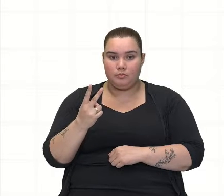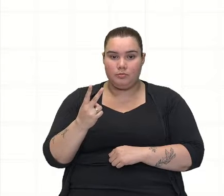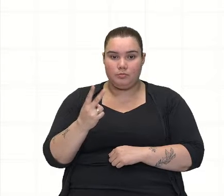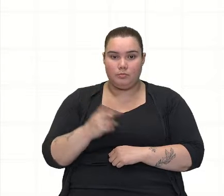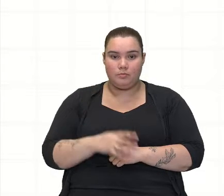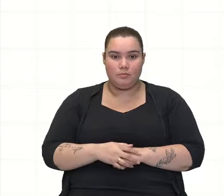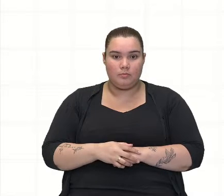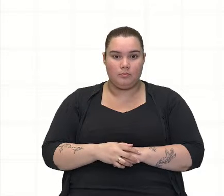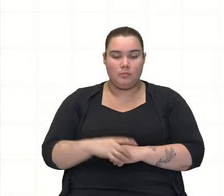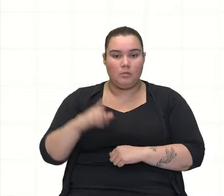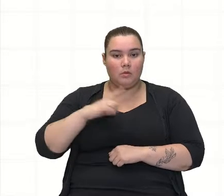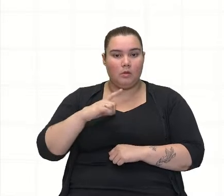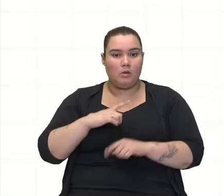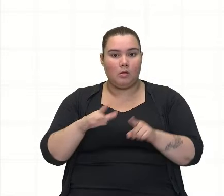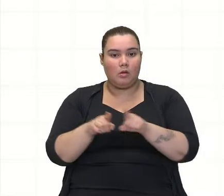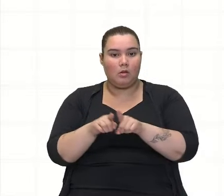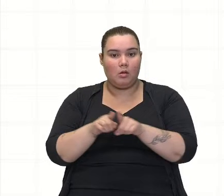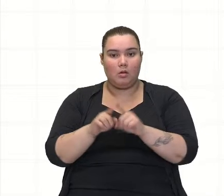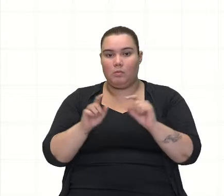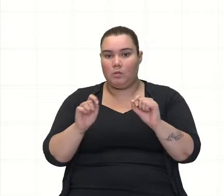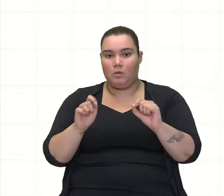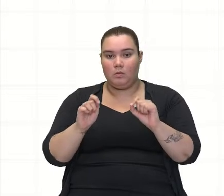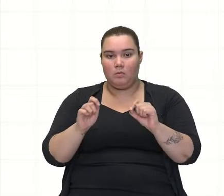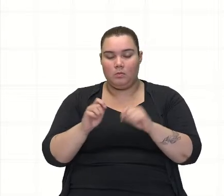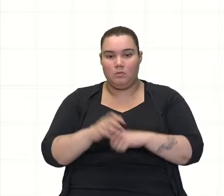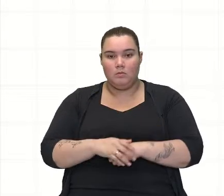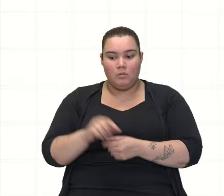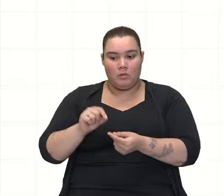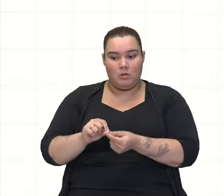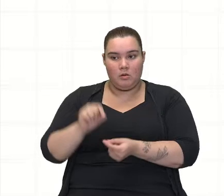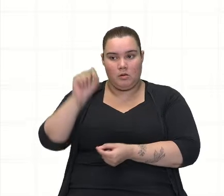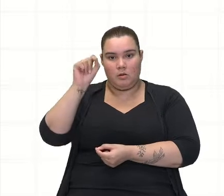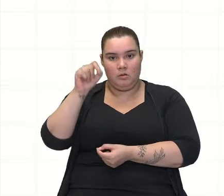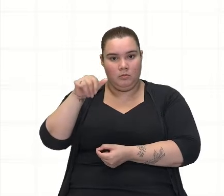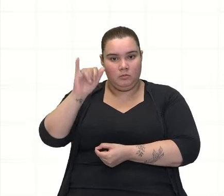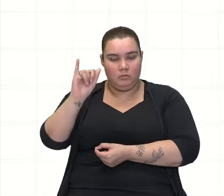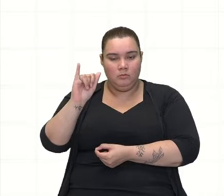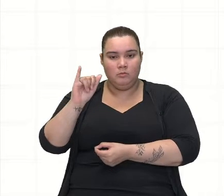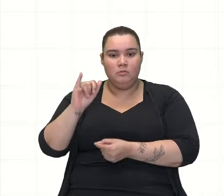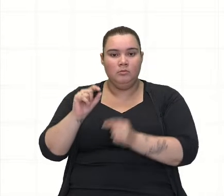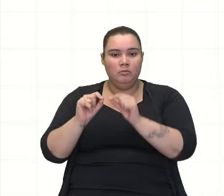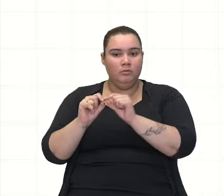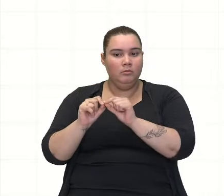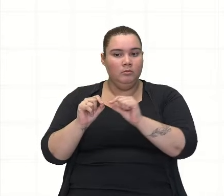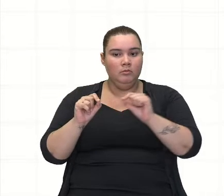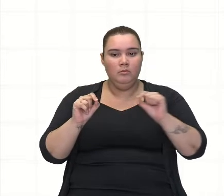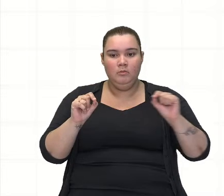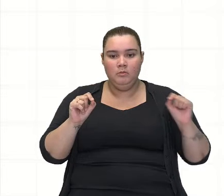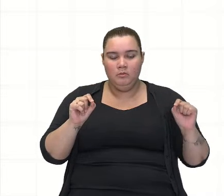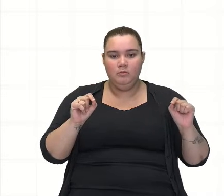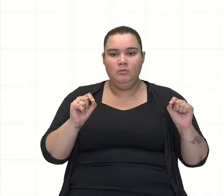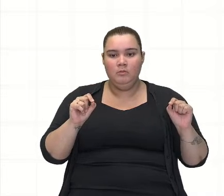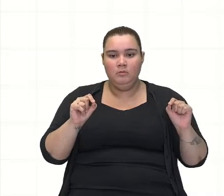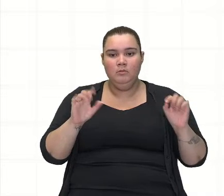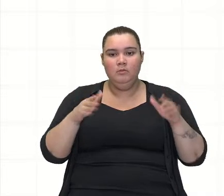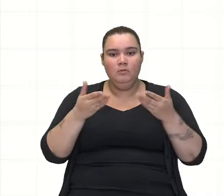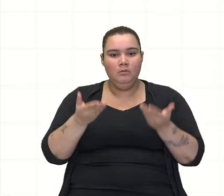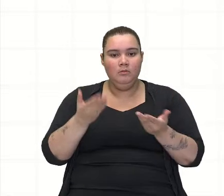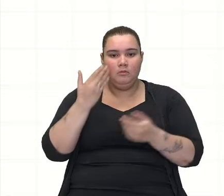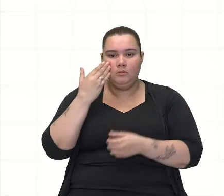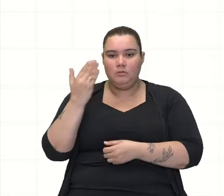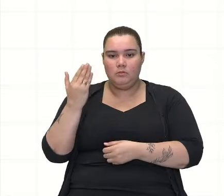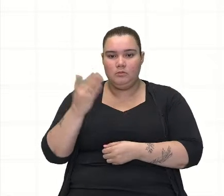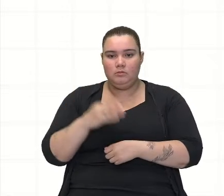E nós temos também na horizontal, deixa eu achar bem aqui o ponto, ó.